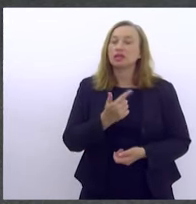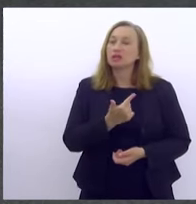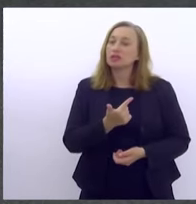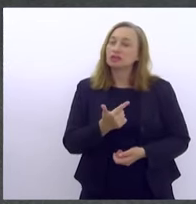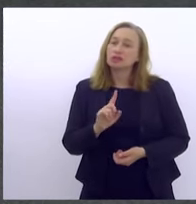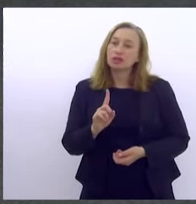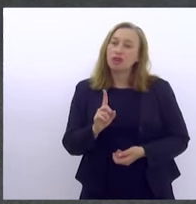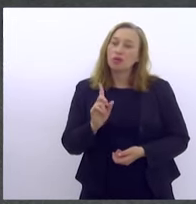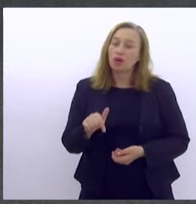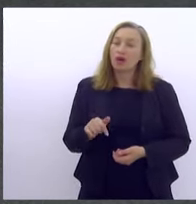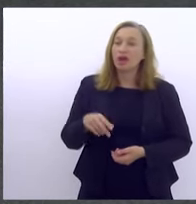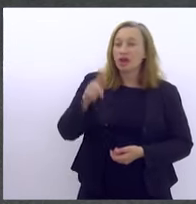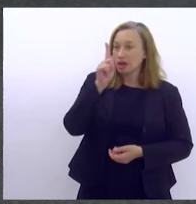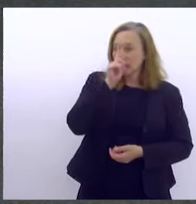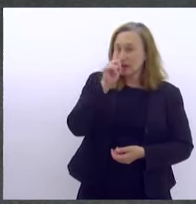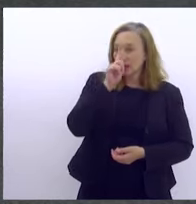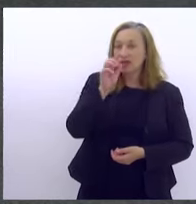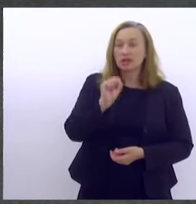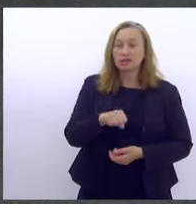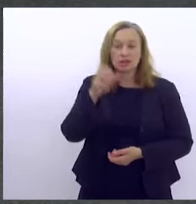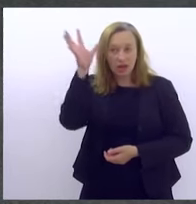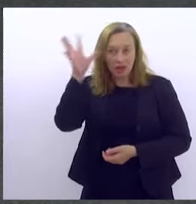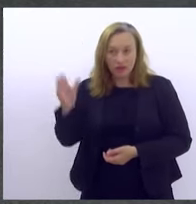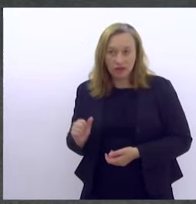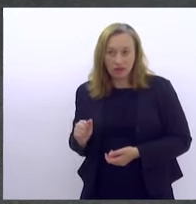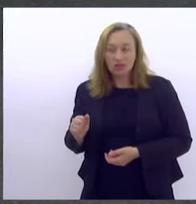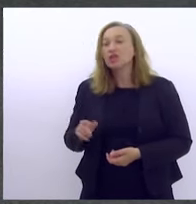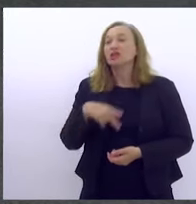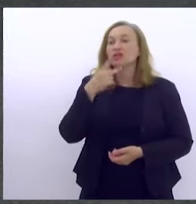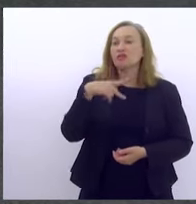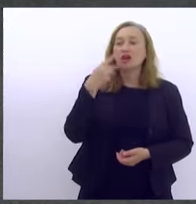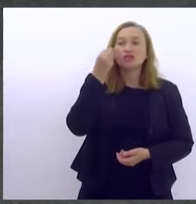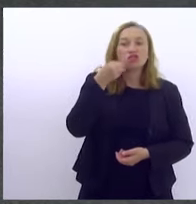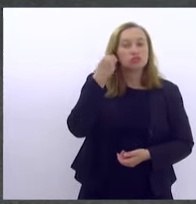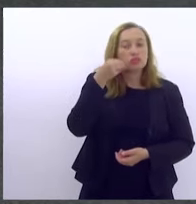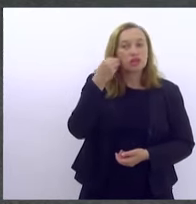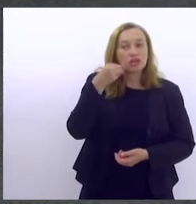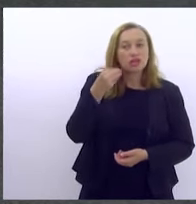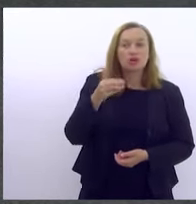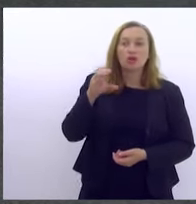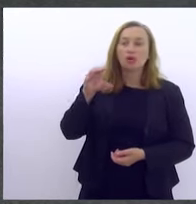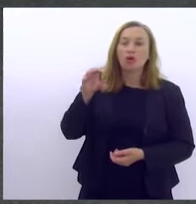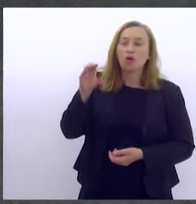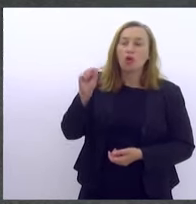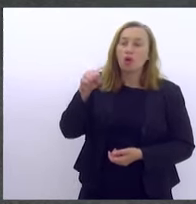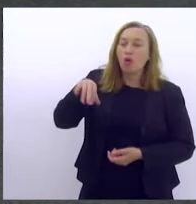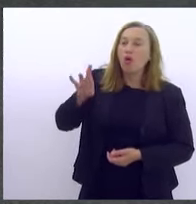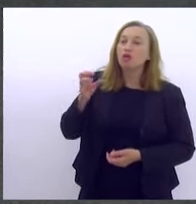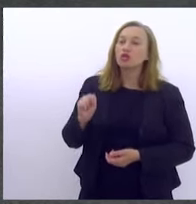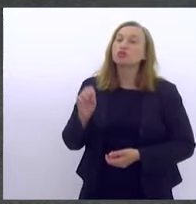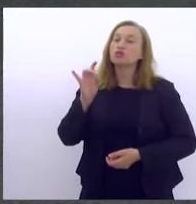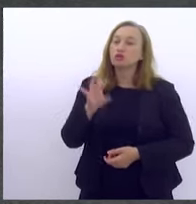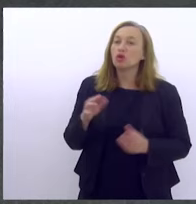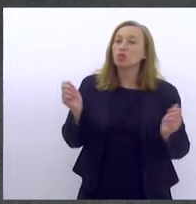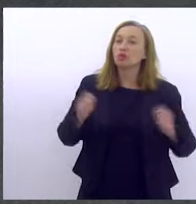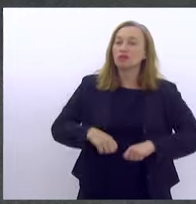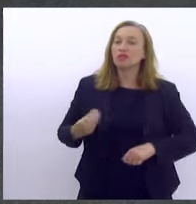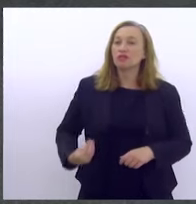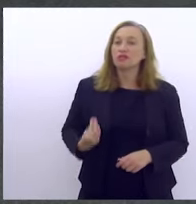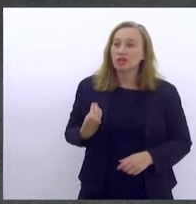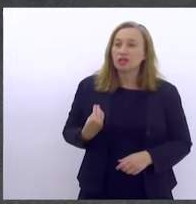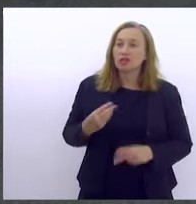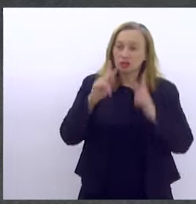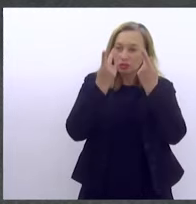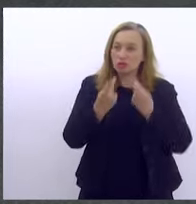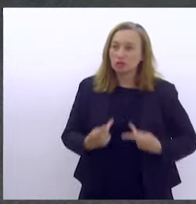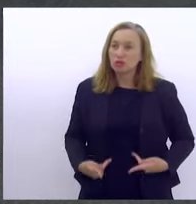a matemática ela é africana, a gente fala de uma experiência com o cosmos que só foi possível na vida do humano